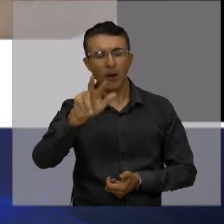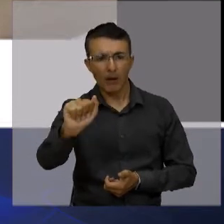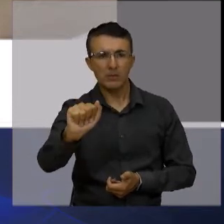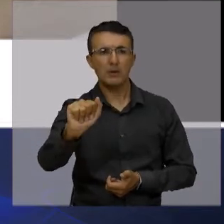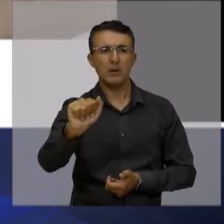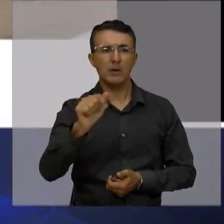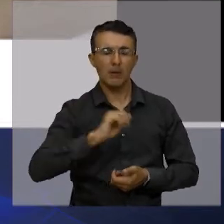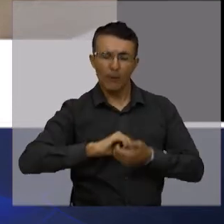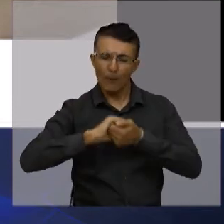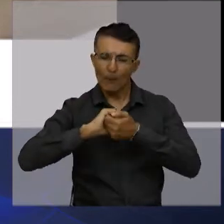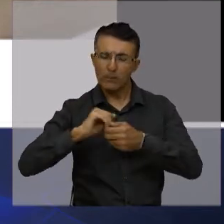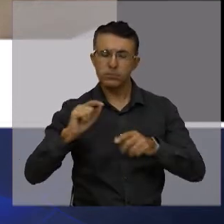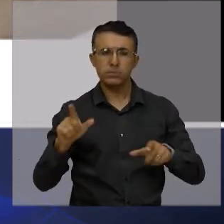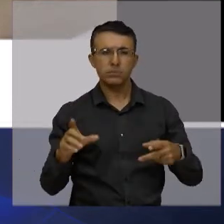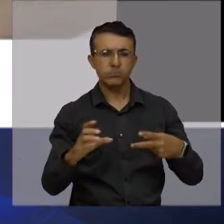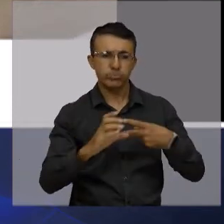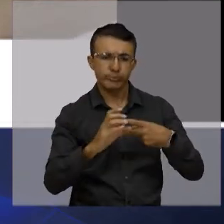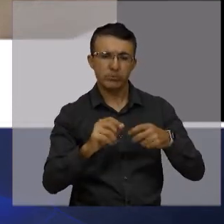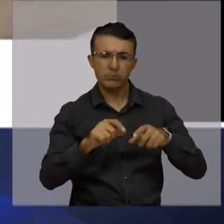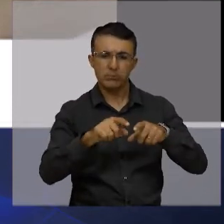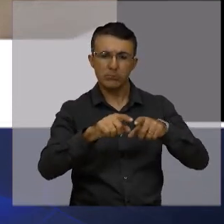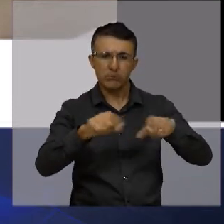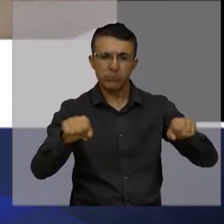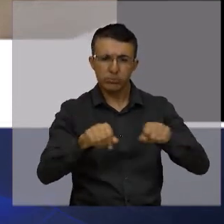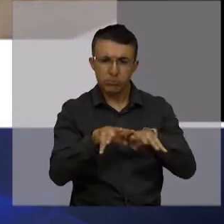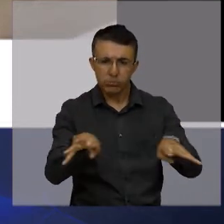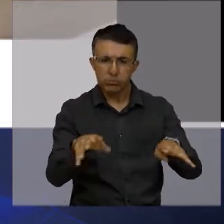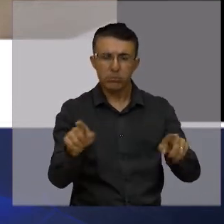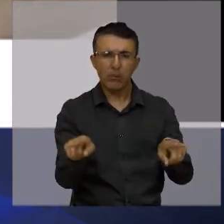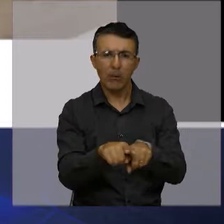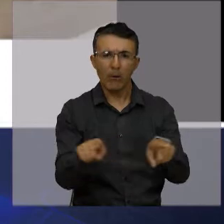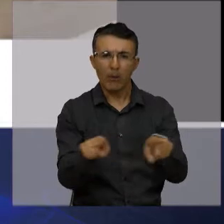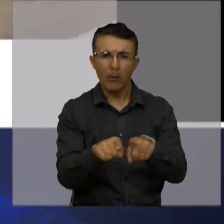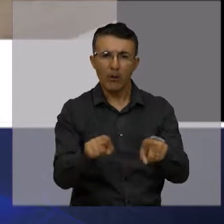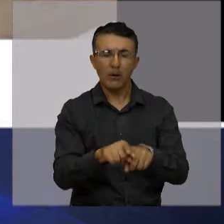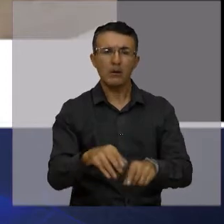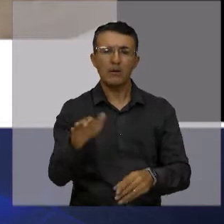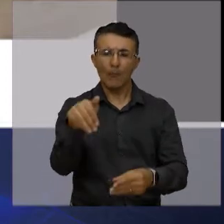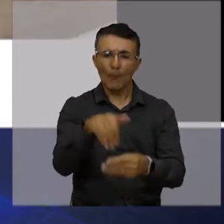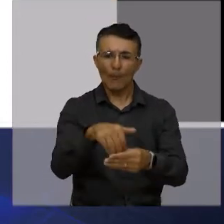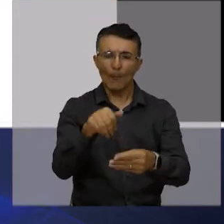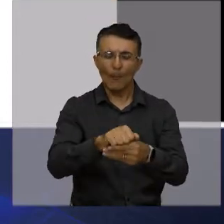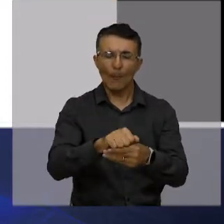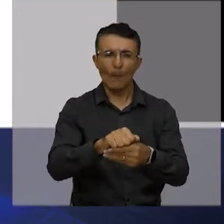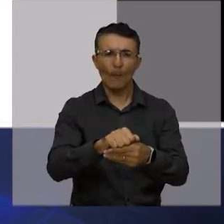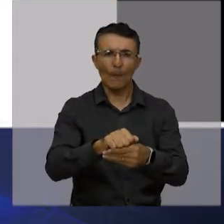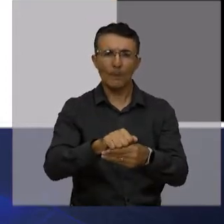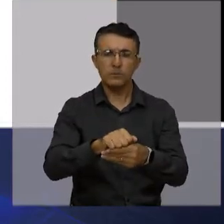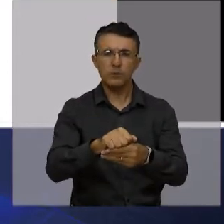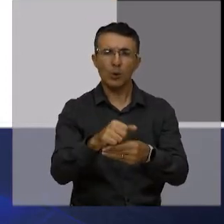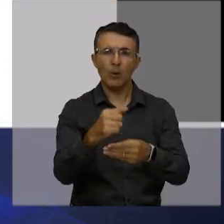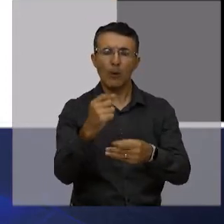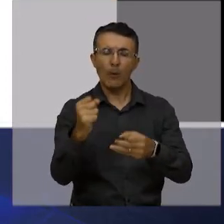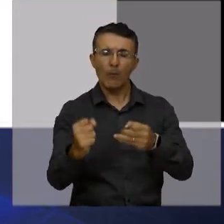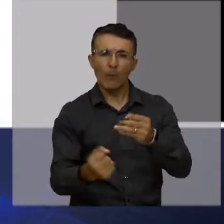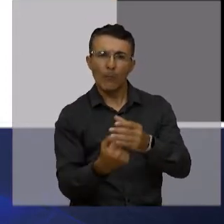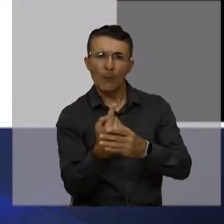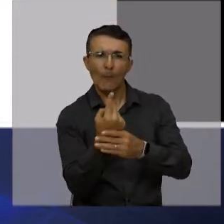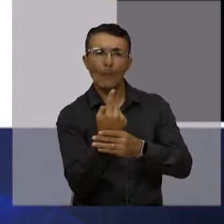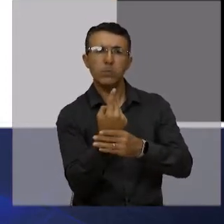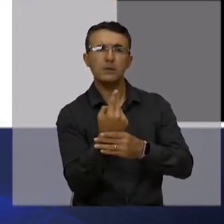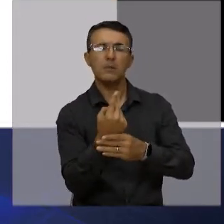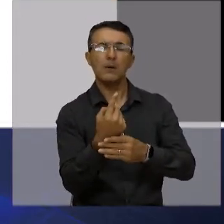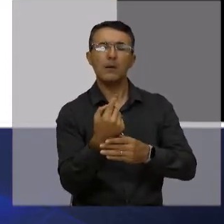creio 100% que votaremos unânimes a moção de agradecimento, de apoio a